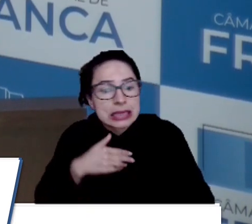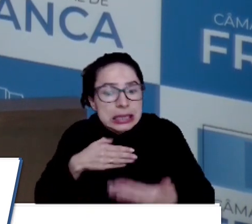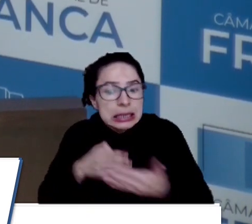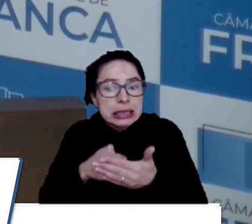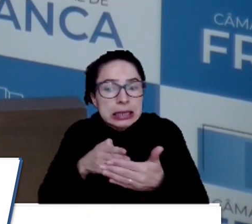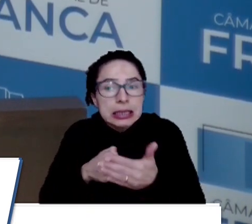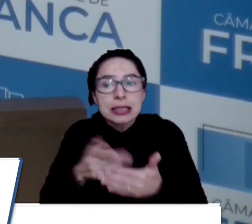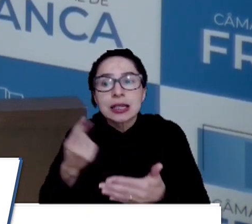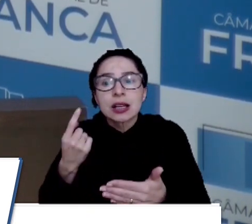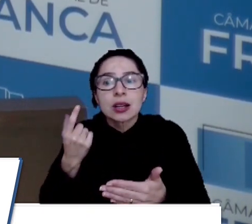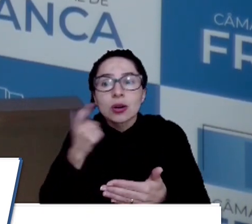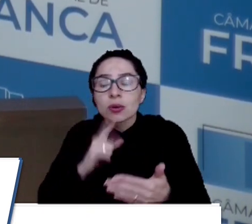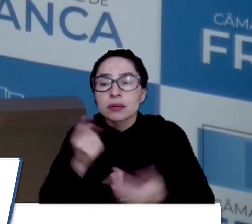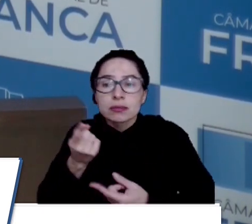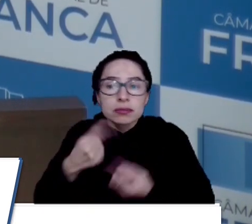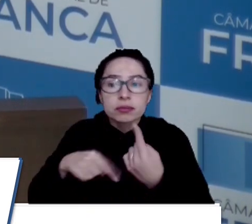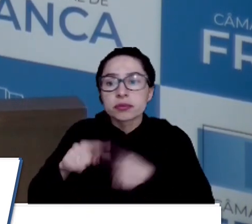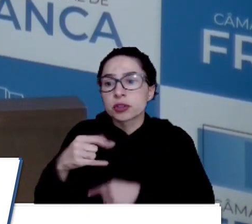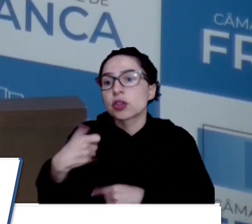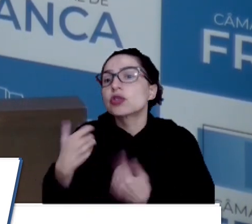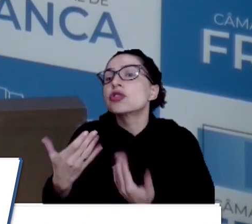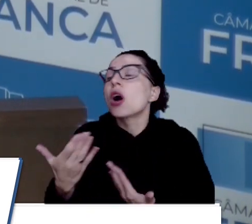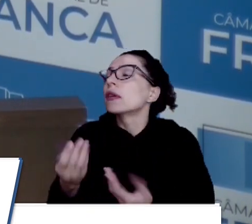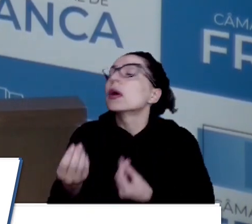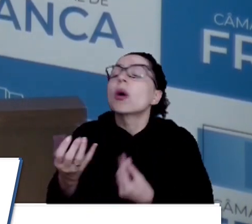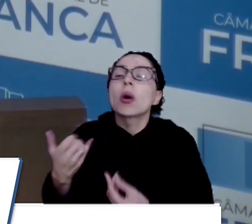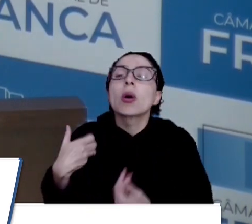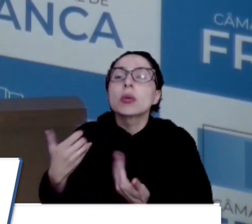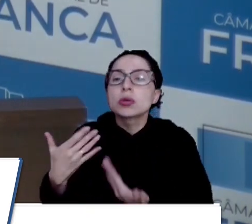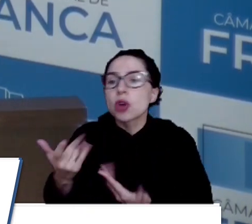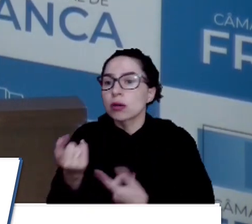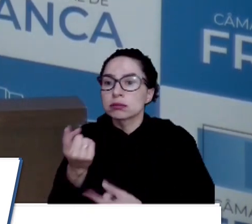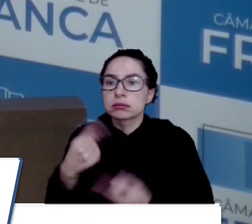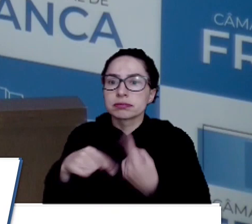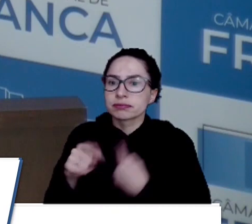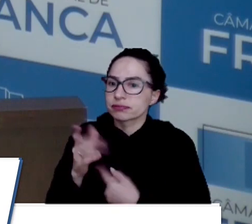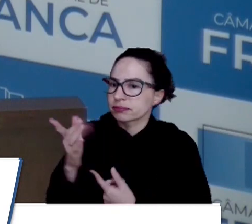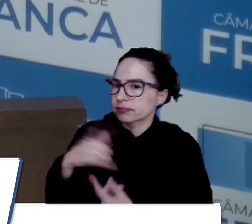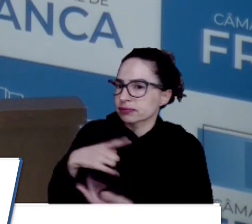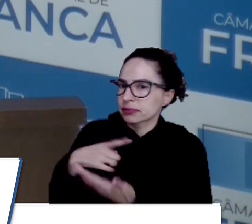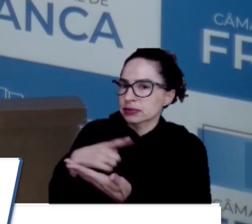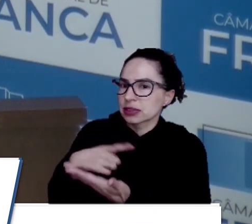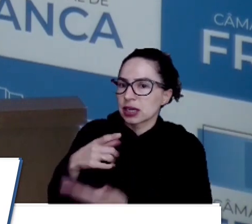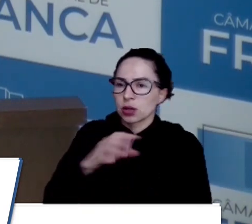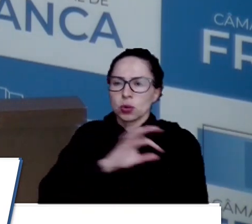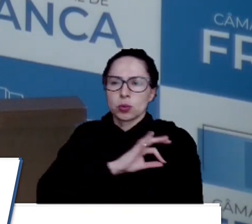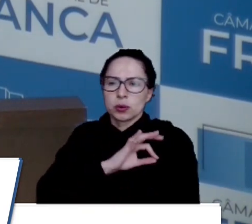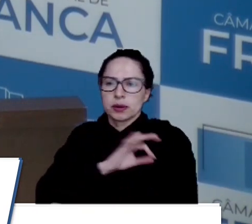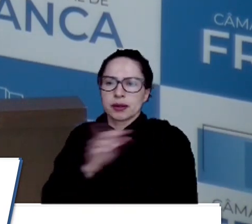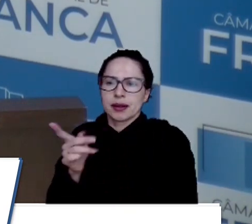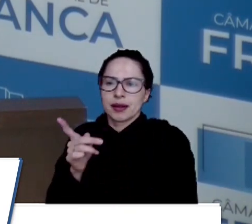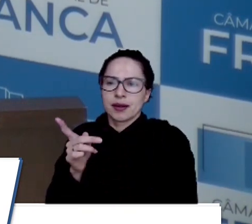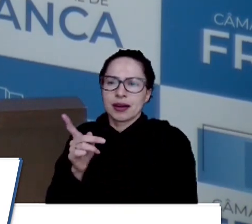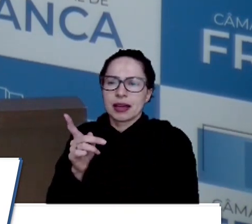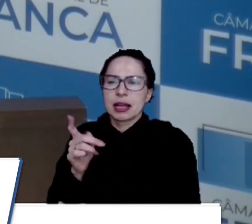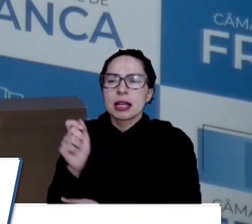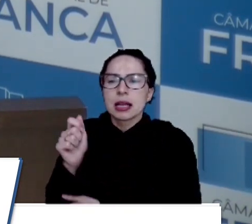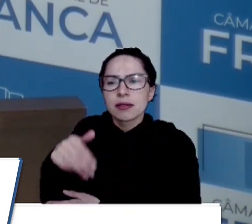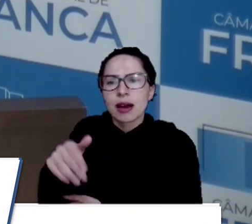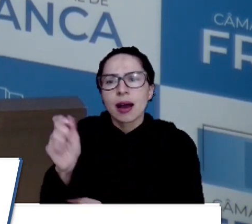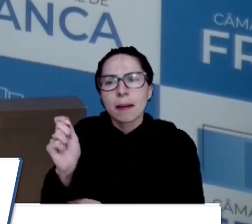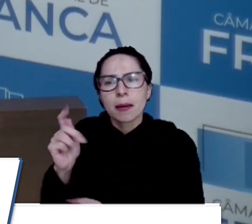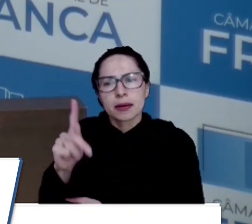Os jovens, como é que o jovem vai crescer? Temos aqui, lá o policial ali que em fim de carreira, que o policial ele é